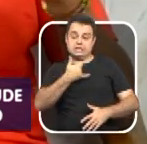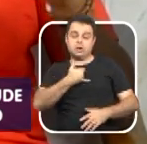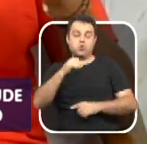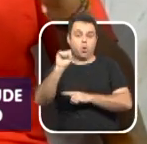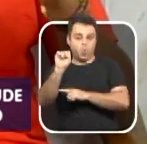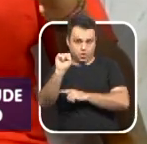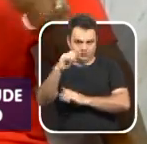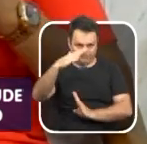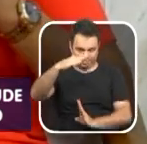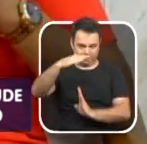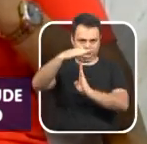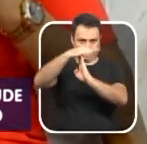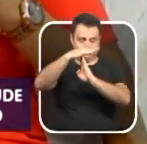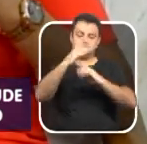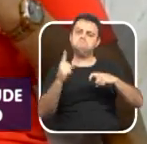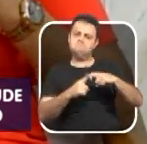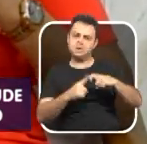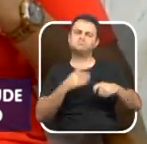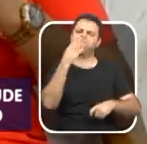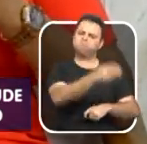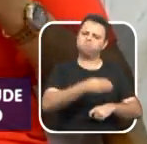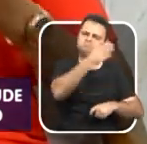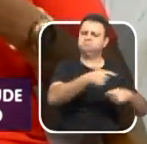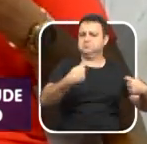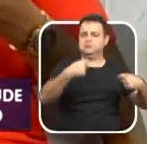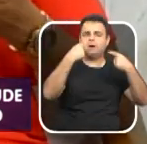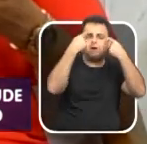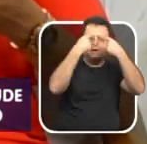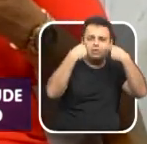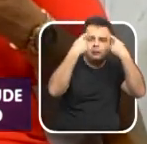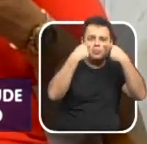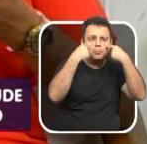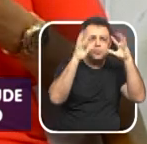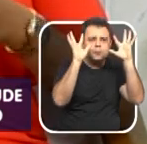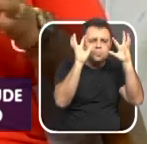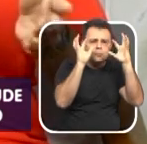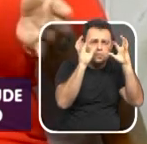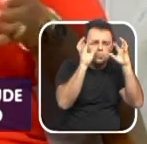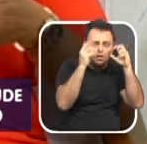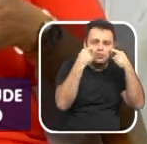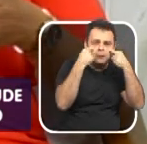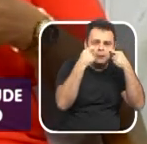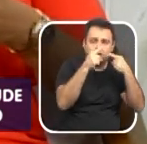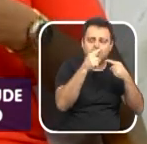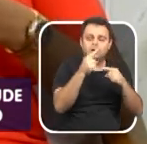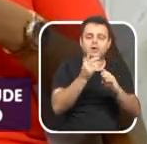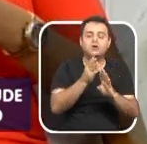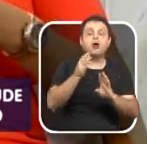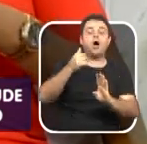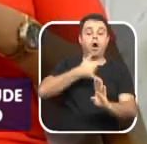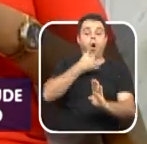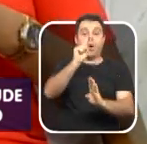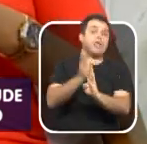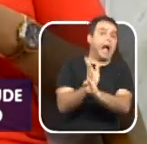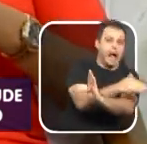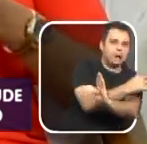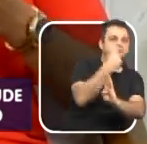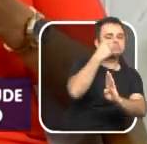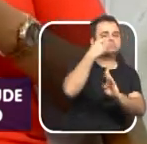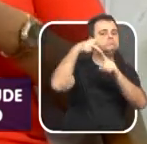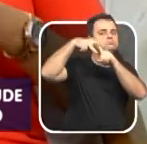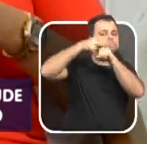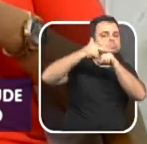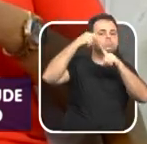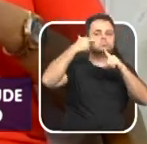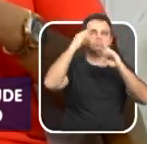para corrigir algumas coisas, né? E as primeiras crianças que serão atendidas é o ensino fundamental, né? Vão fazer